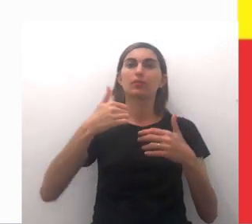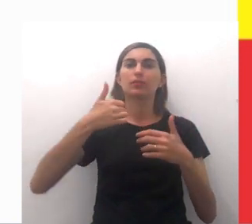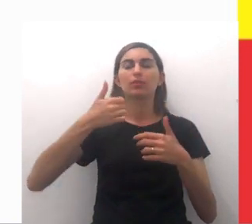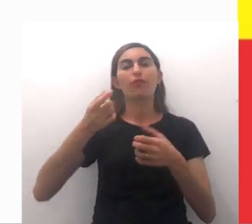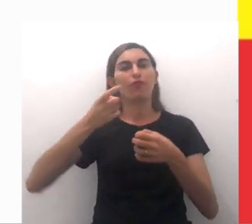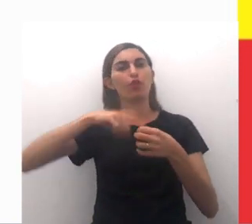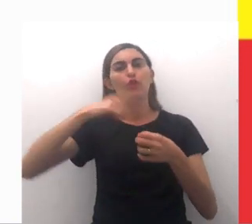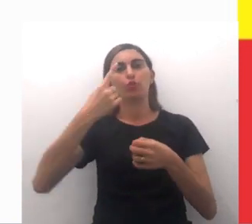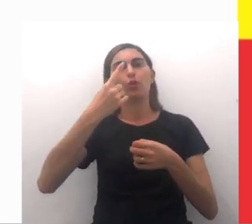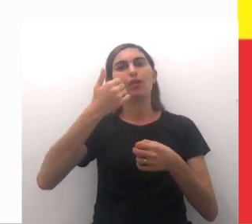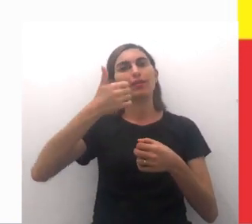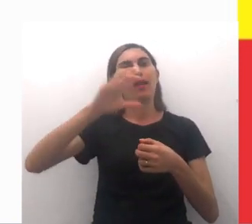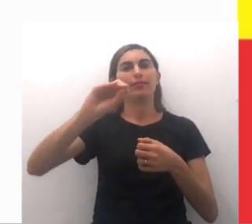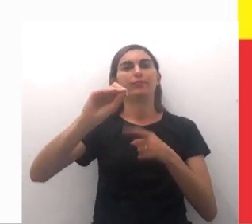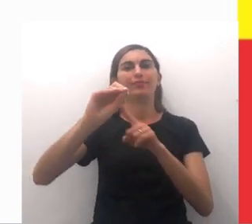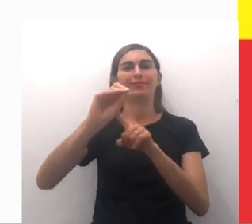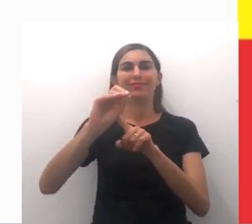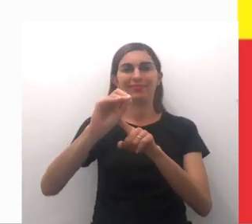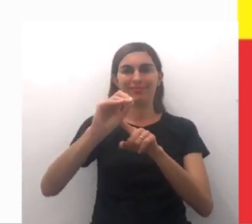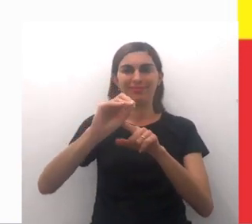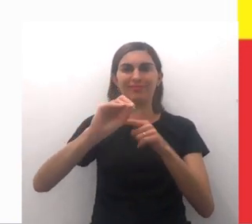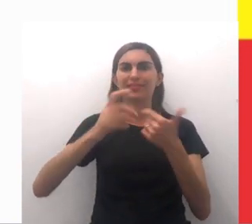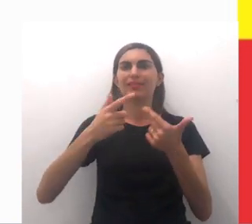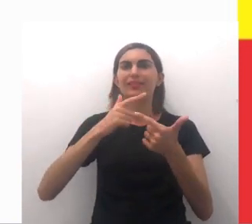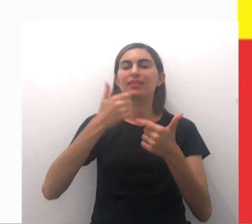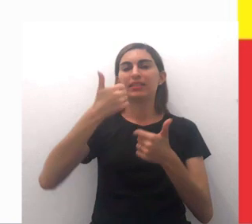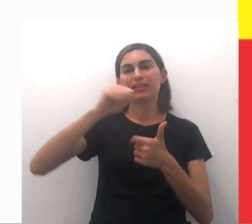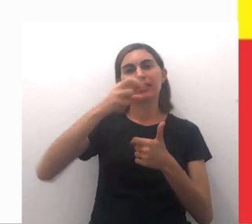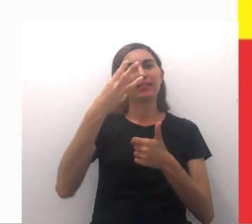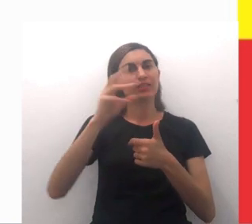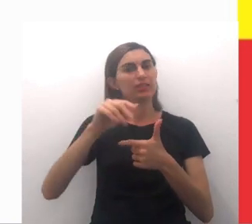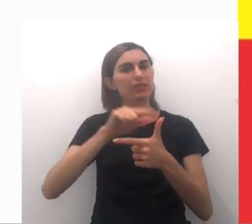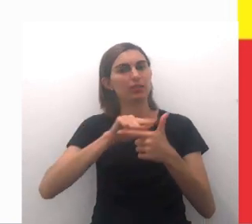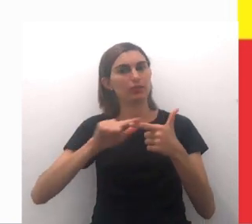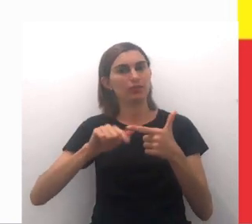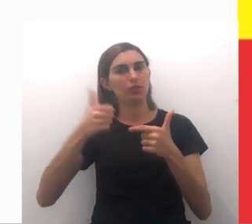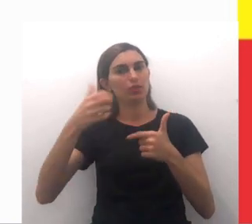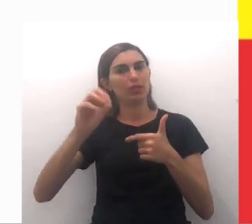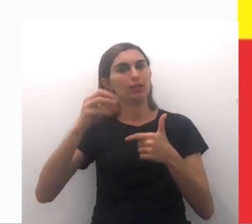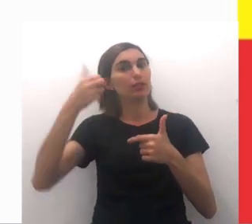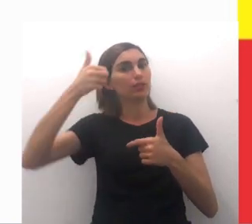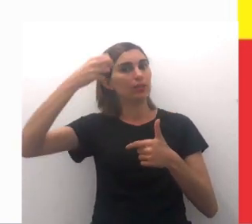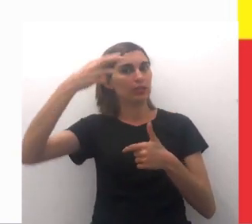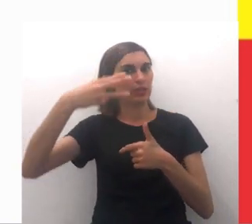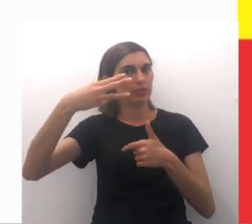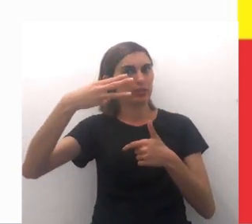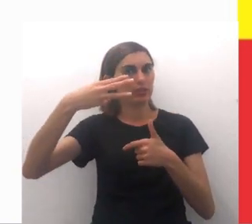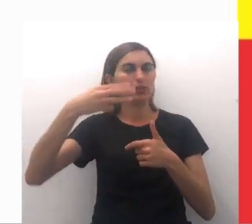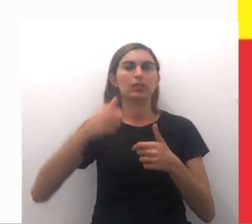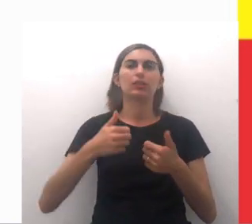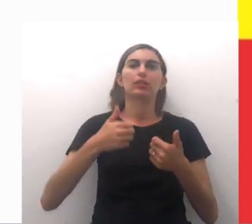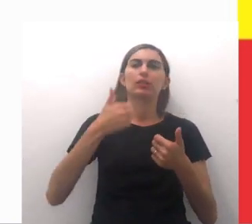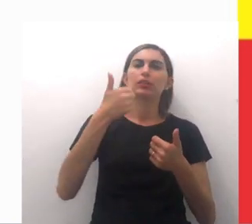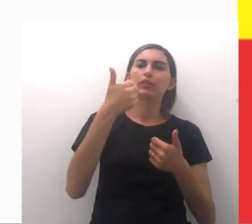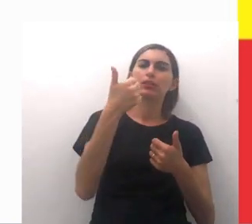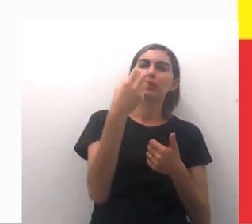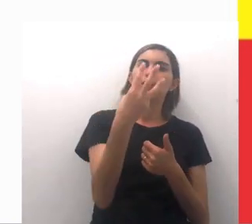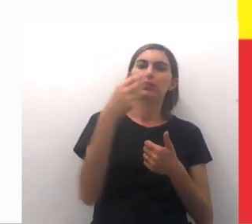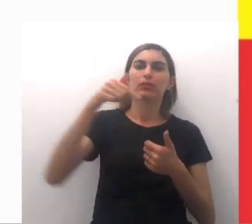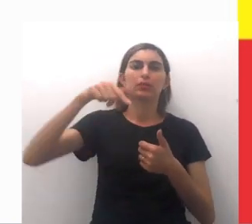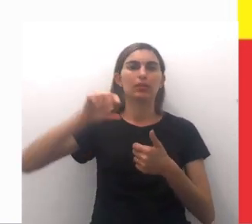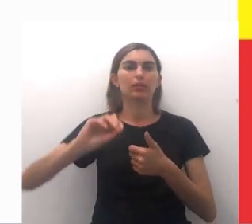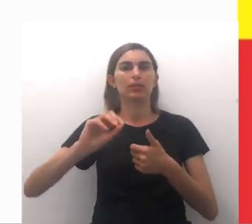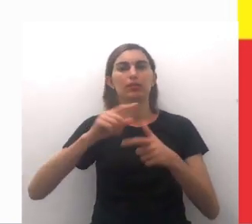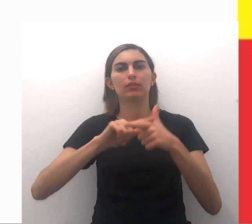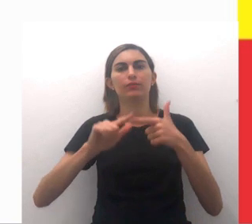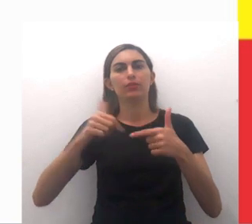caso, voltando uma casa, divide por 10. Então, 130 dividido por 10, 13. 370 dividido por